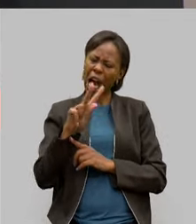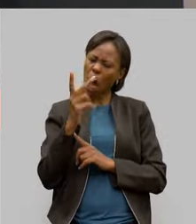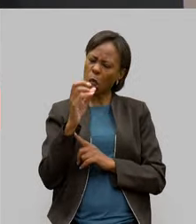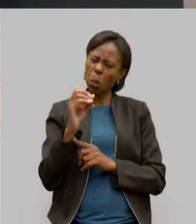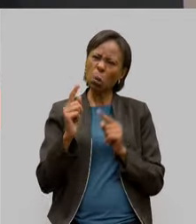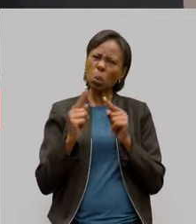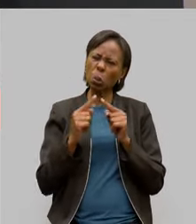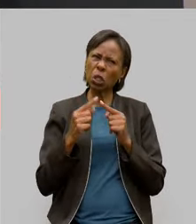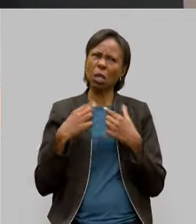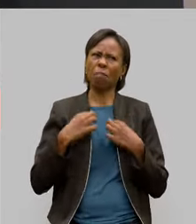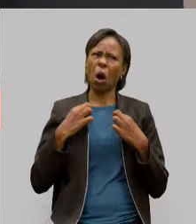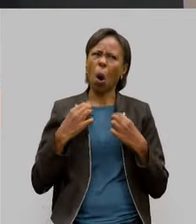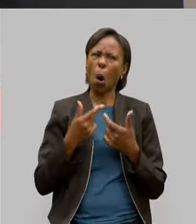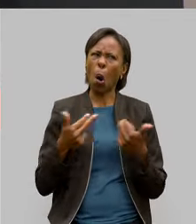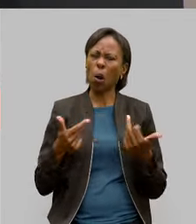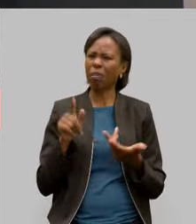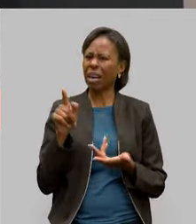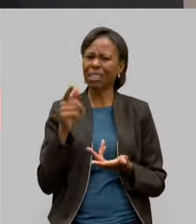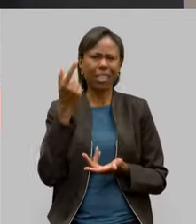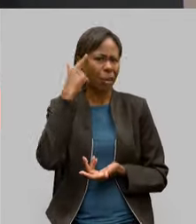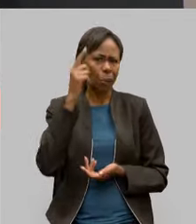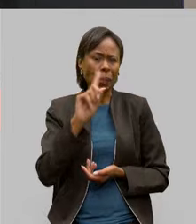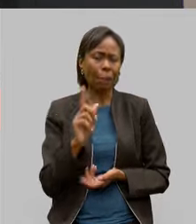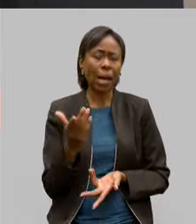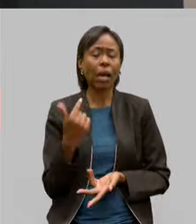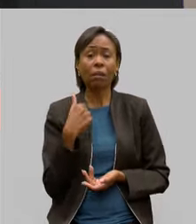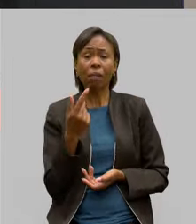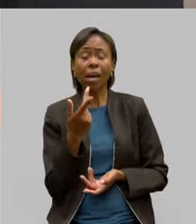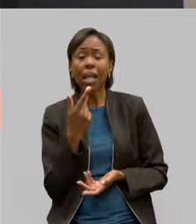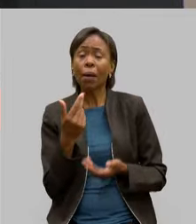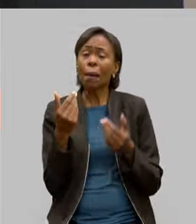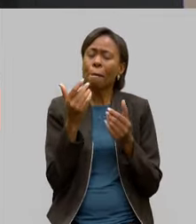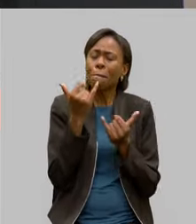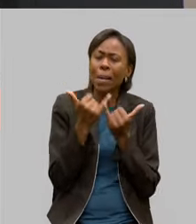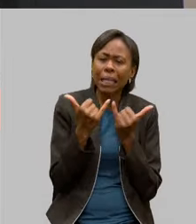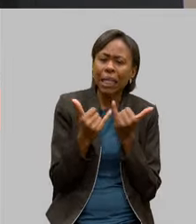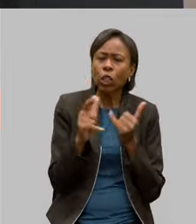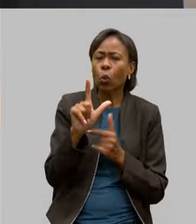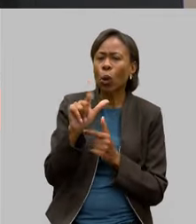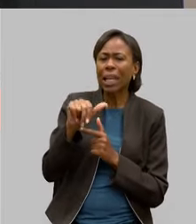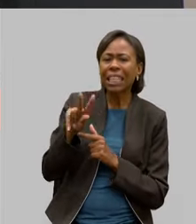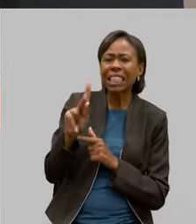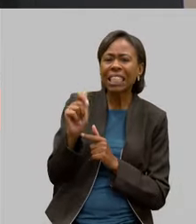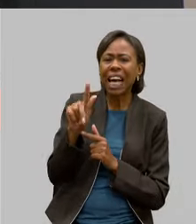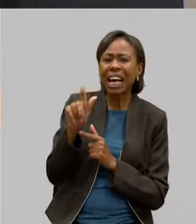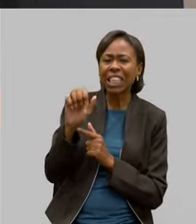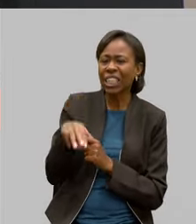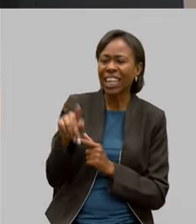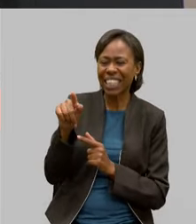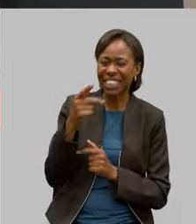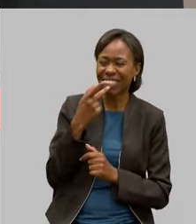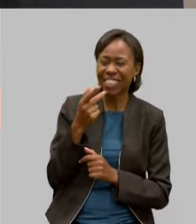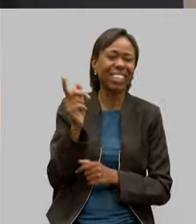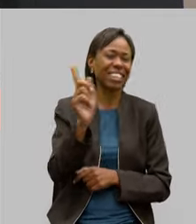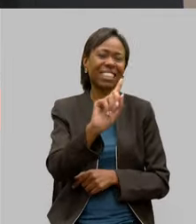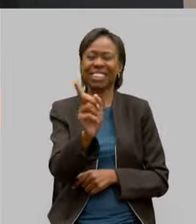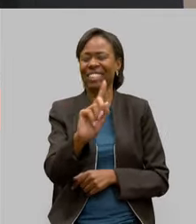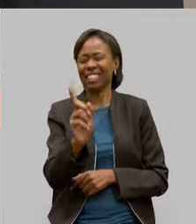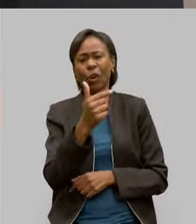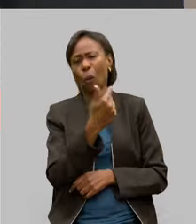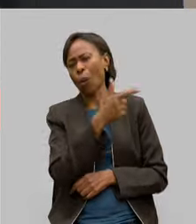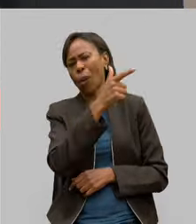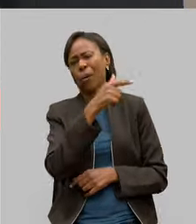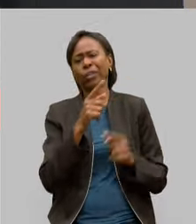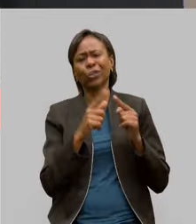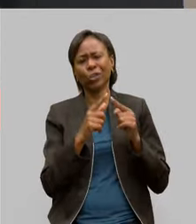era na última o cara sabia falou não mas tem um que parece uma linhagem e tal falei não não é esse então o seguinte nós temos tem